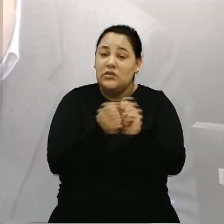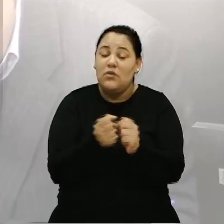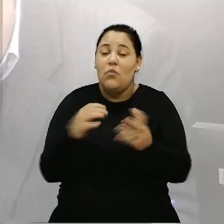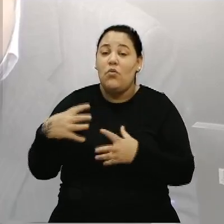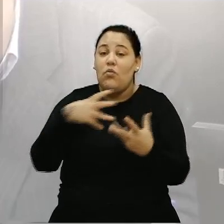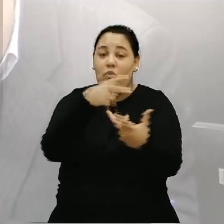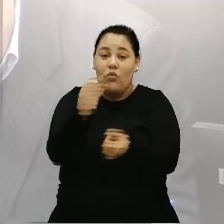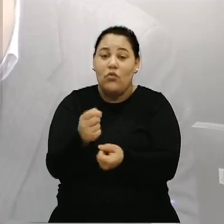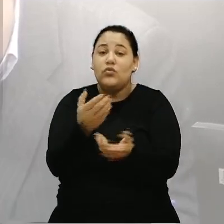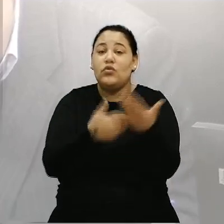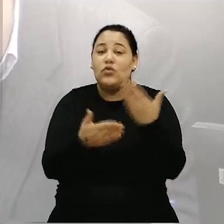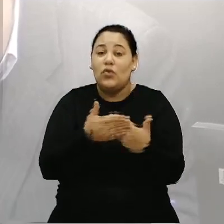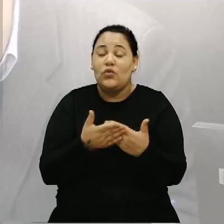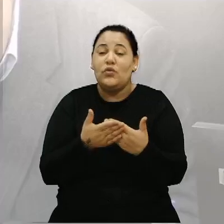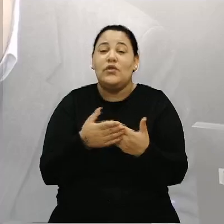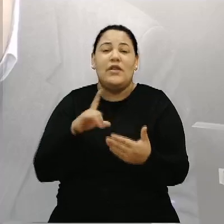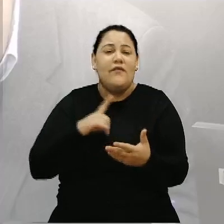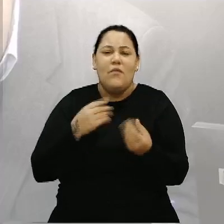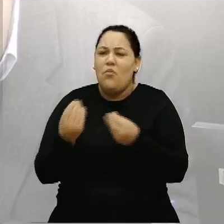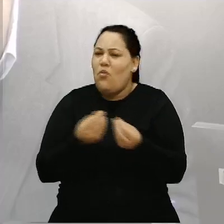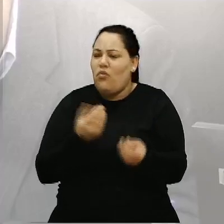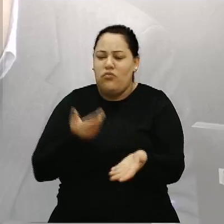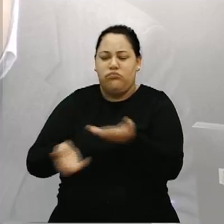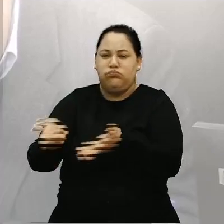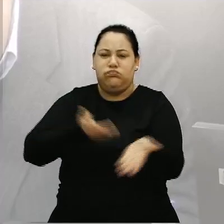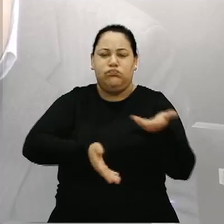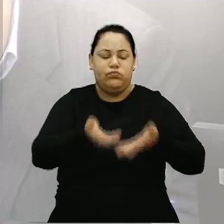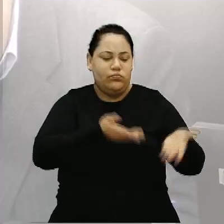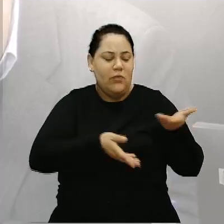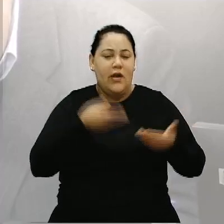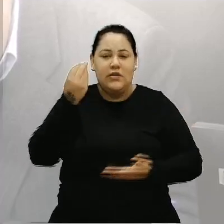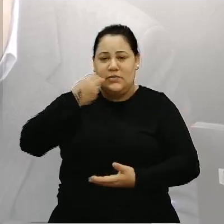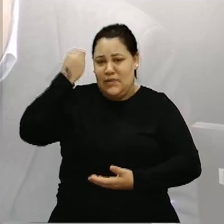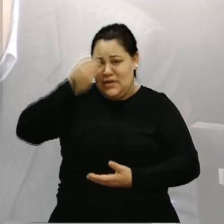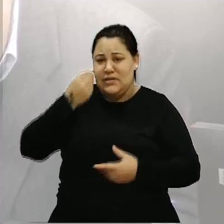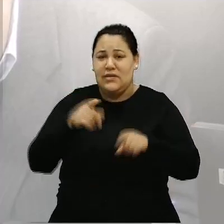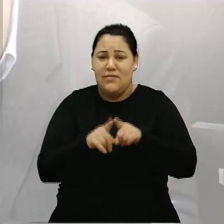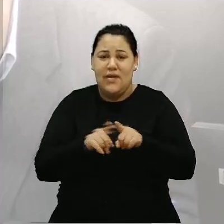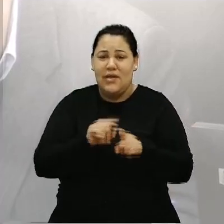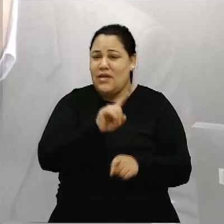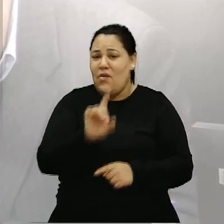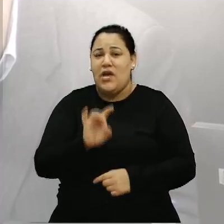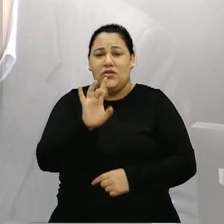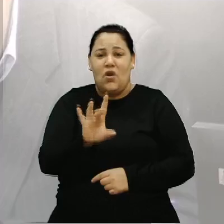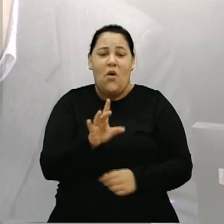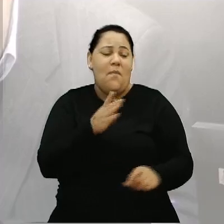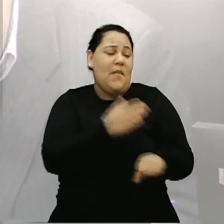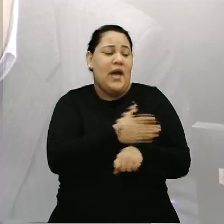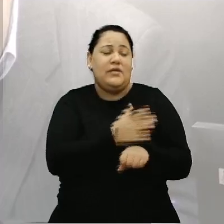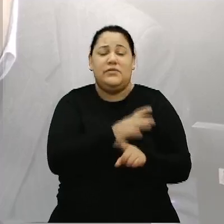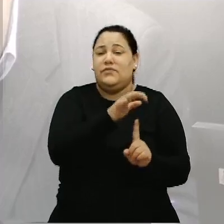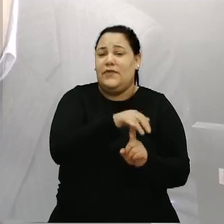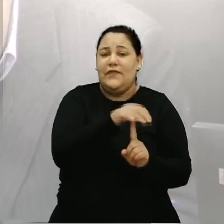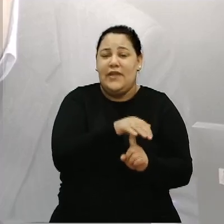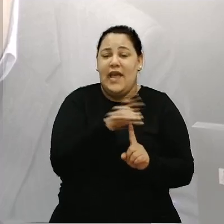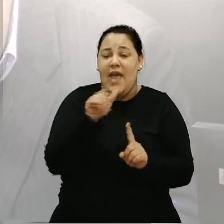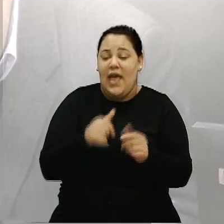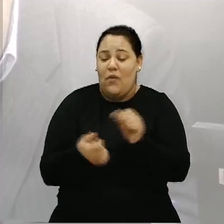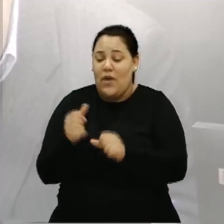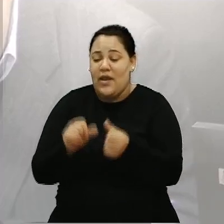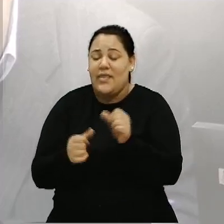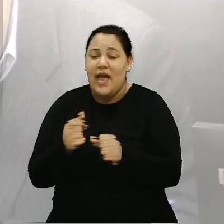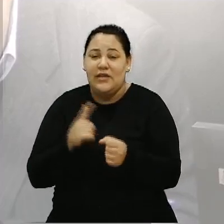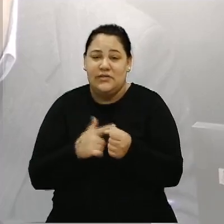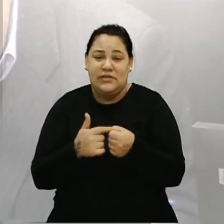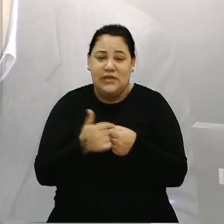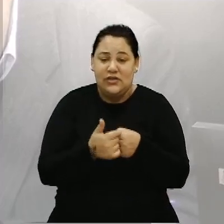mundo, quanta troca de experiência naqueles momentos. Então é muito mais do que simplesmente participar de uma feira, é qualificar a cidade, é